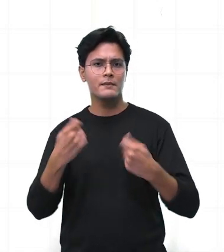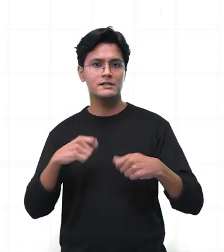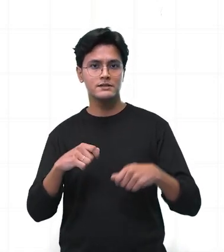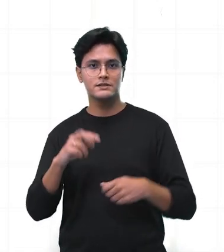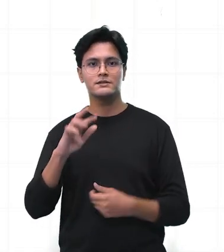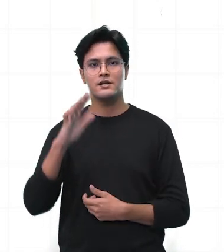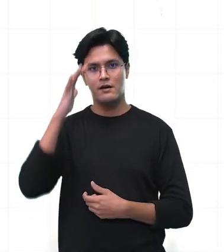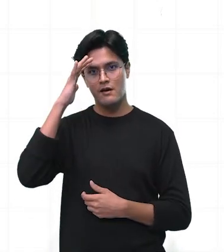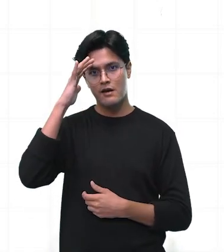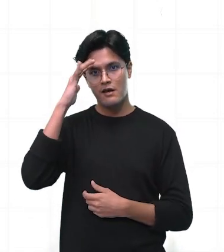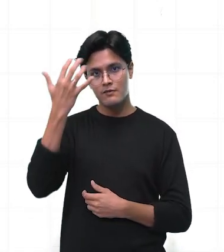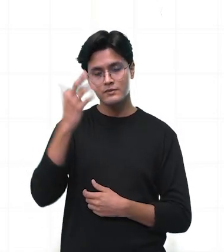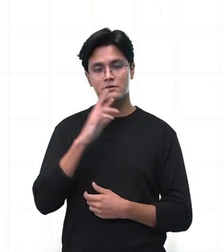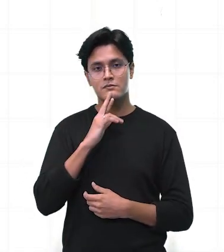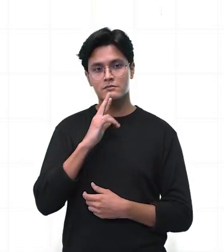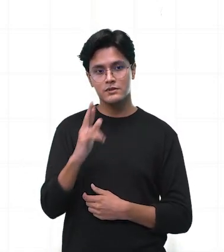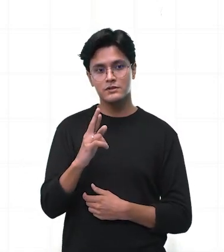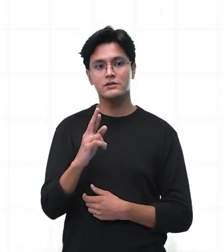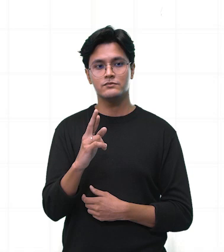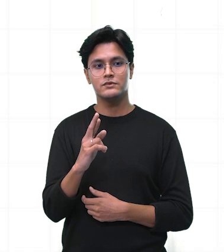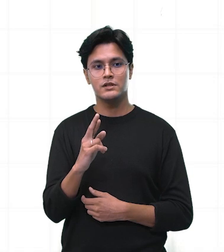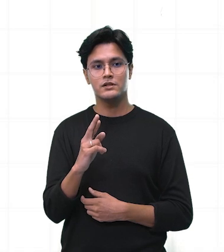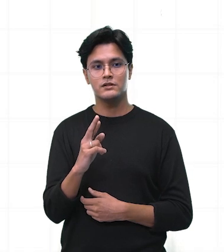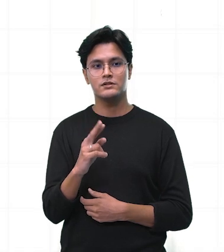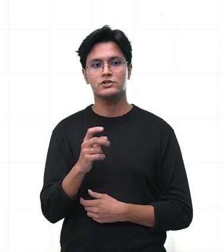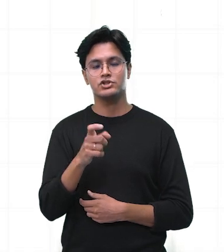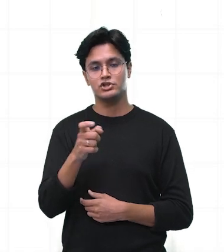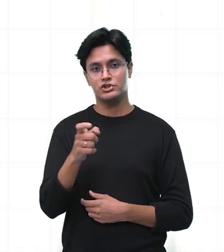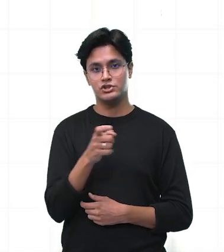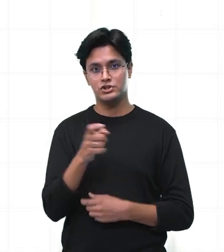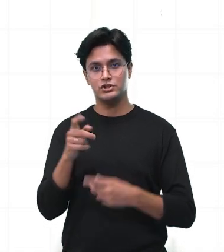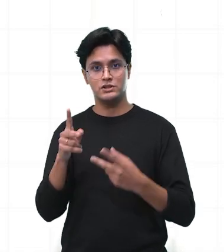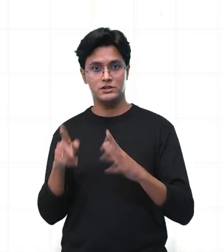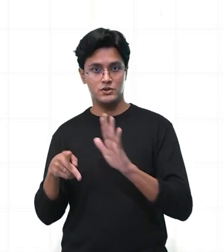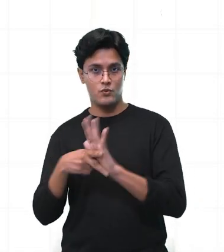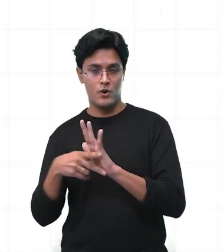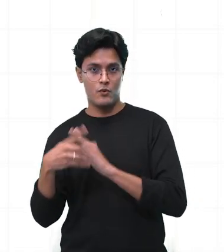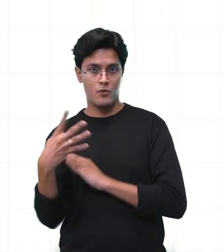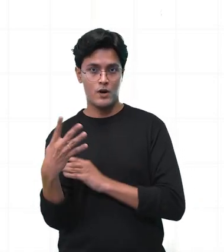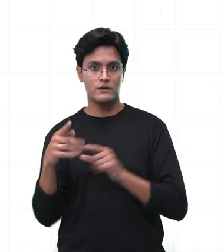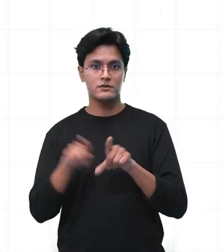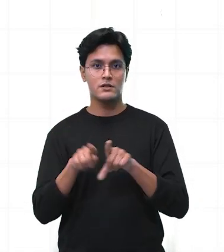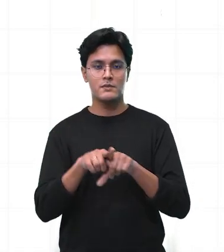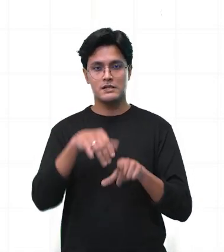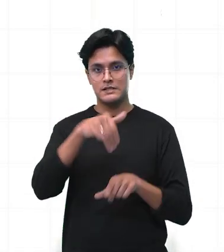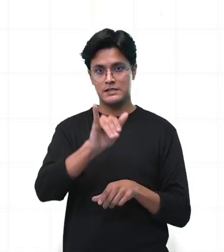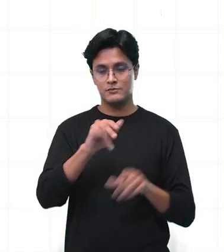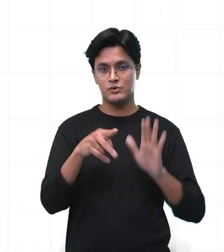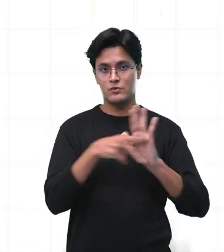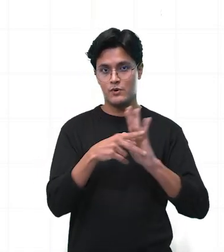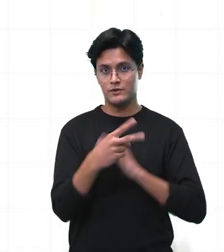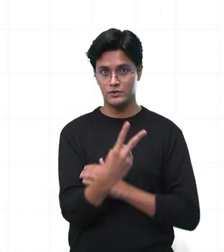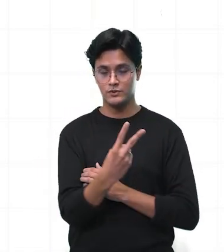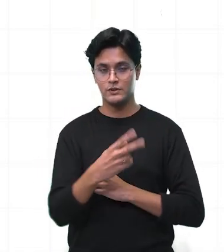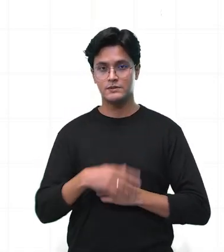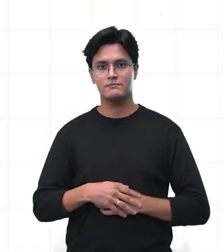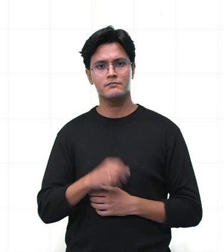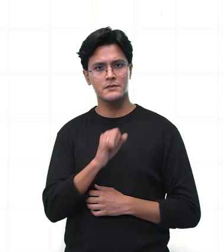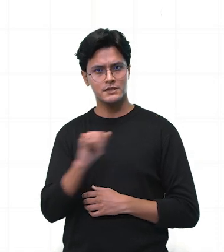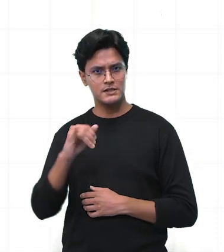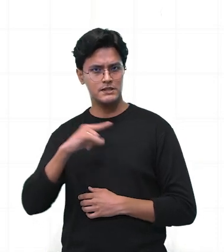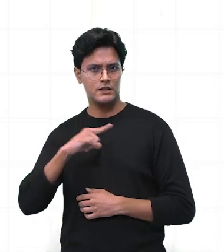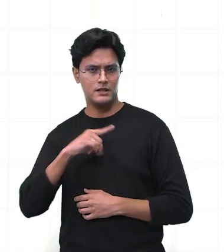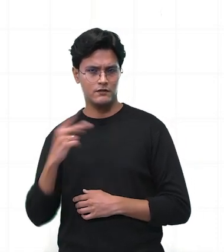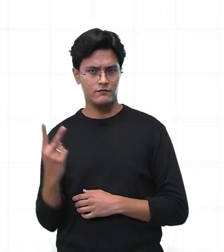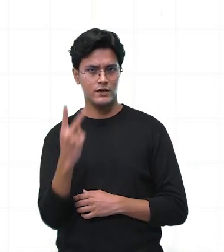igual a 4 e y igual a 2. Então, está atribuindo valores para as variáveis. Se está atribuindo esses